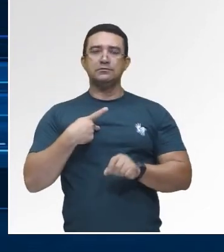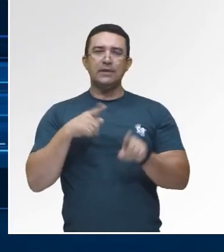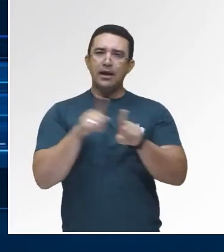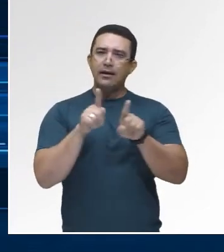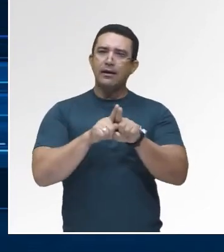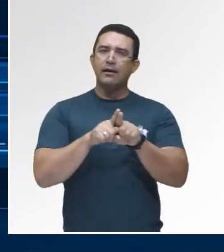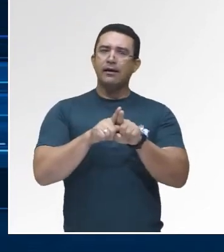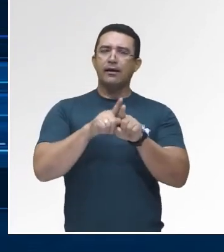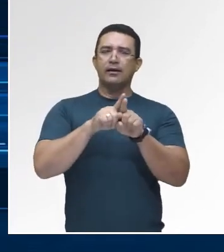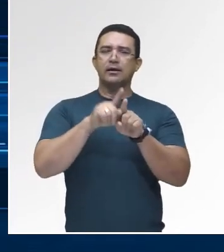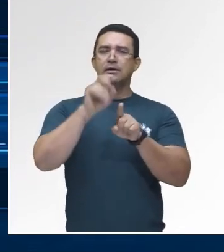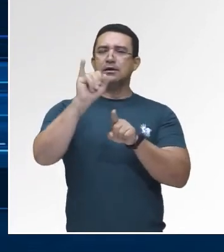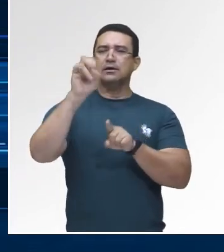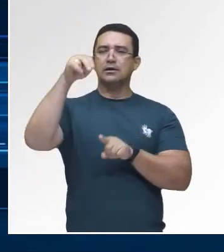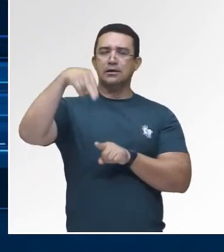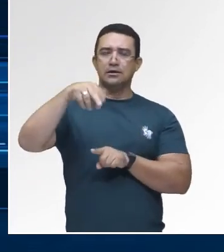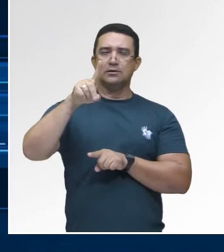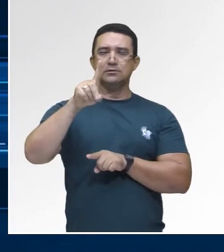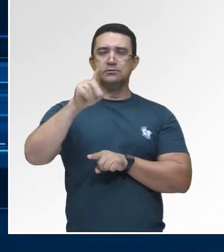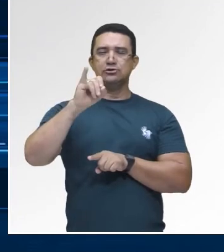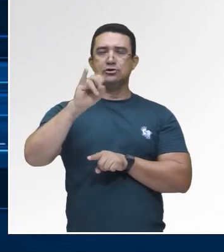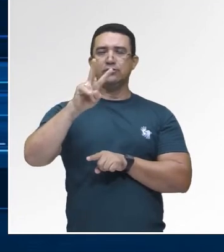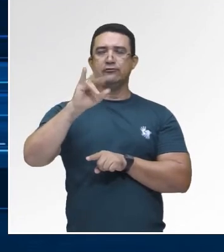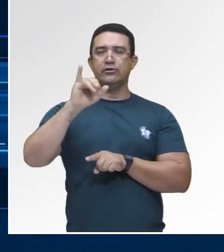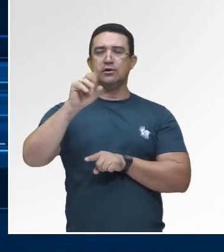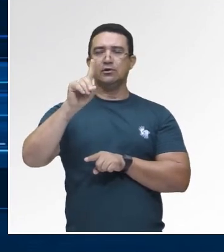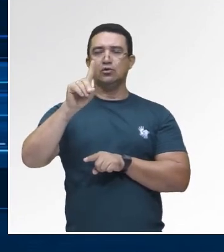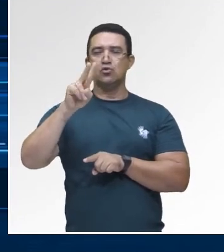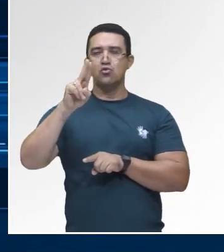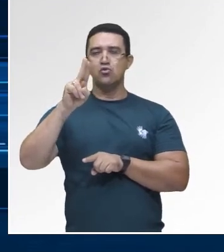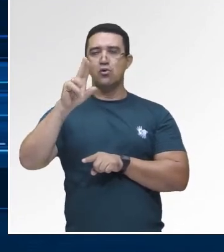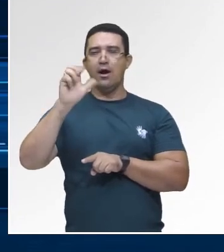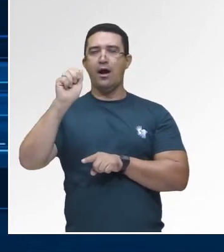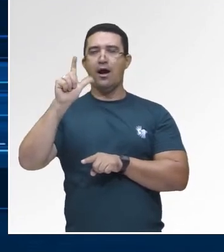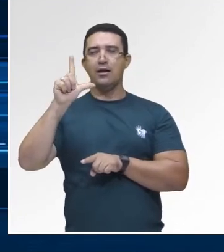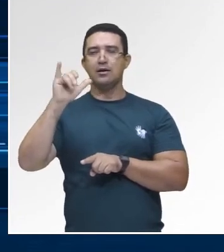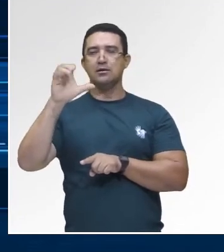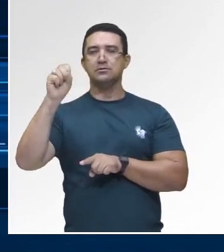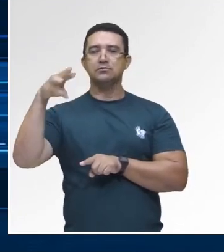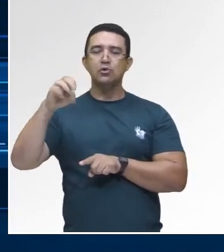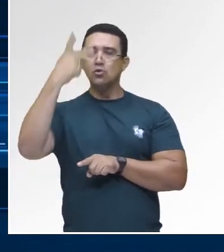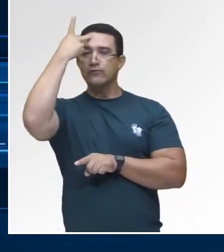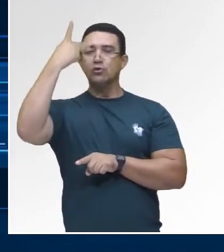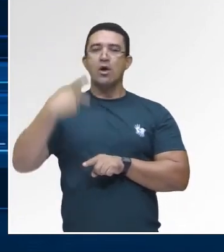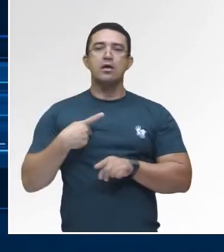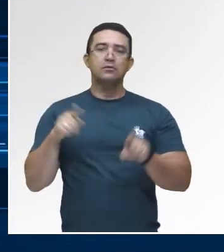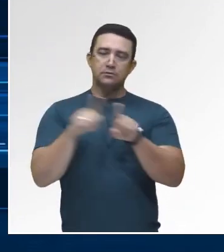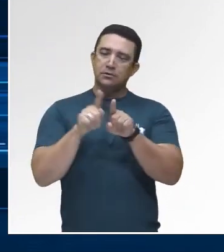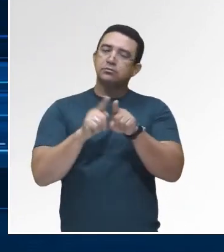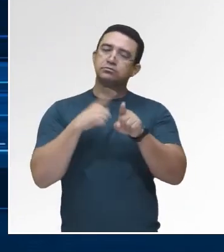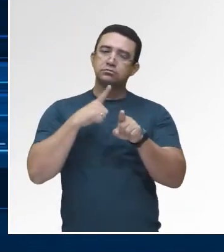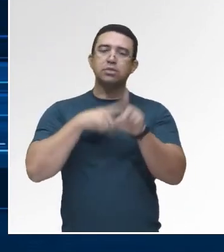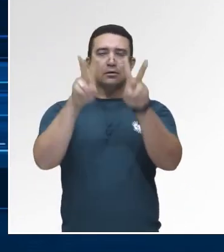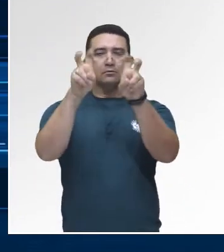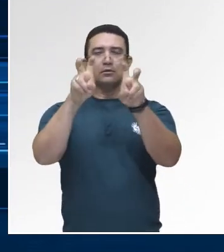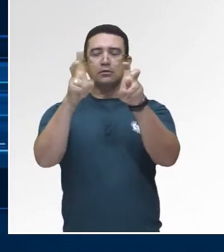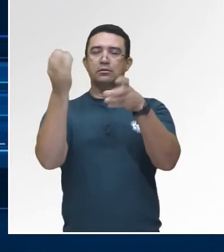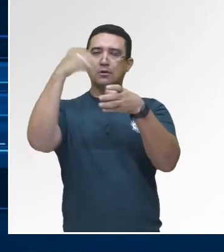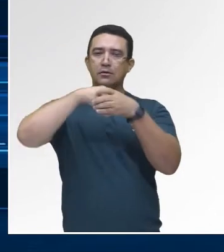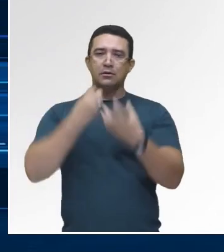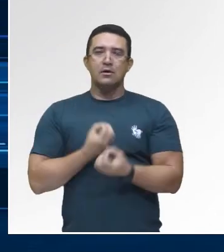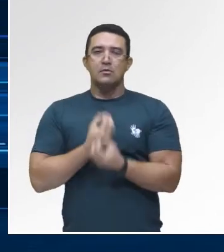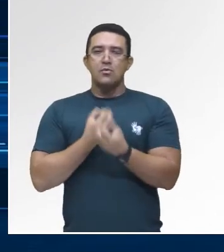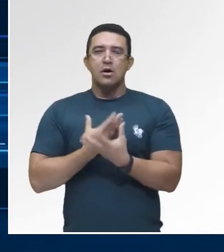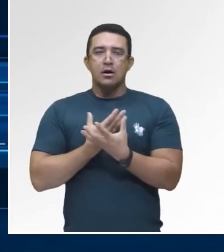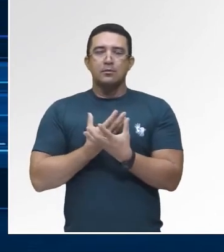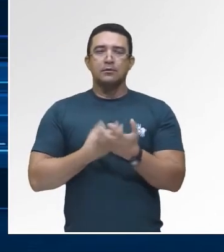né? Até pelo exagero das emoções, ele vai trazer esse individualismo ali, né? Vai trazer esse individualismo. Se nós